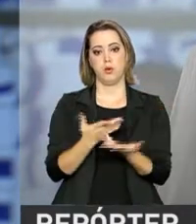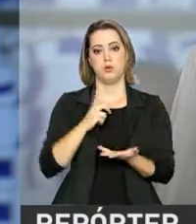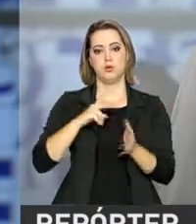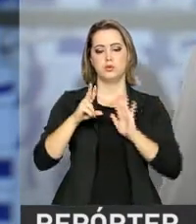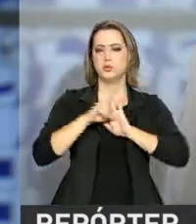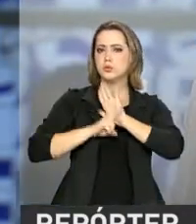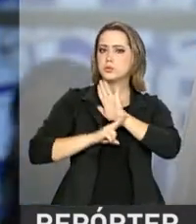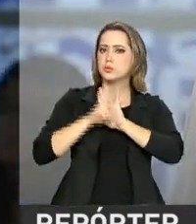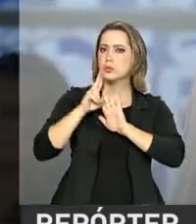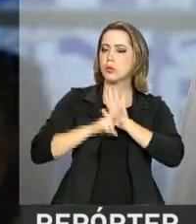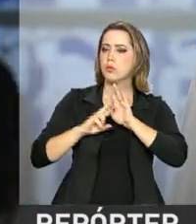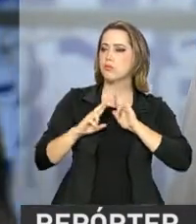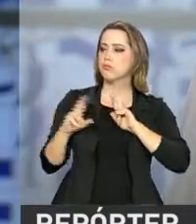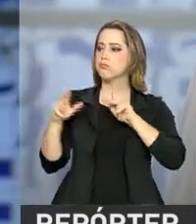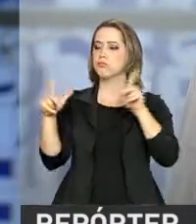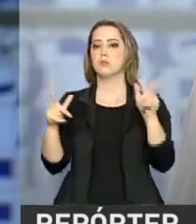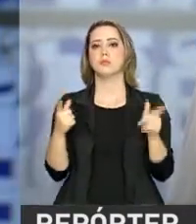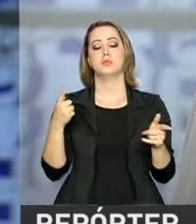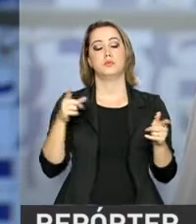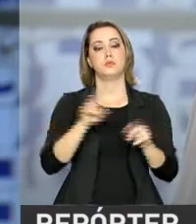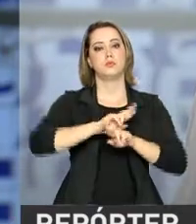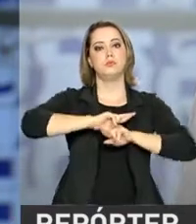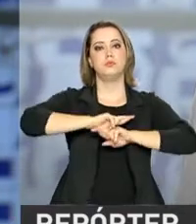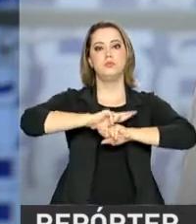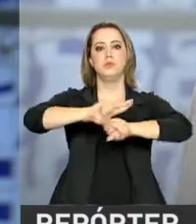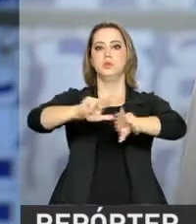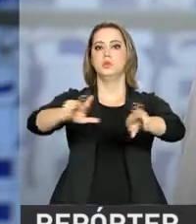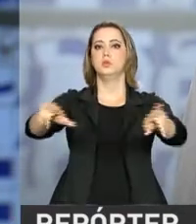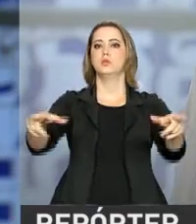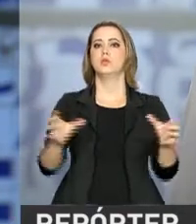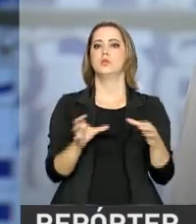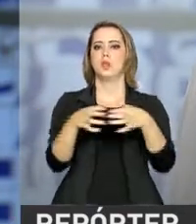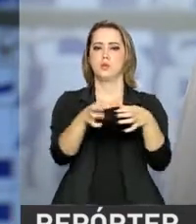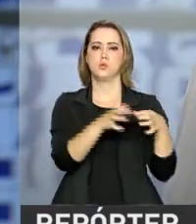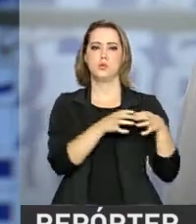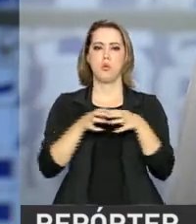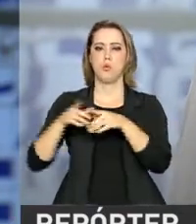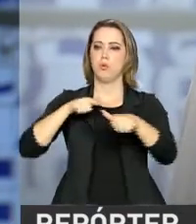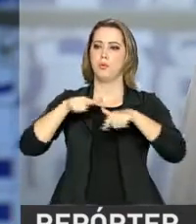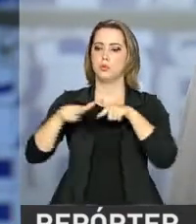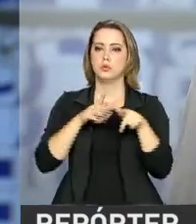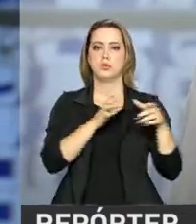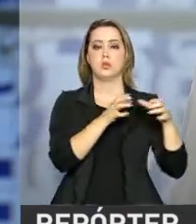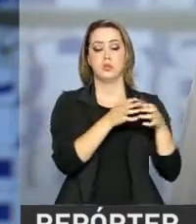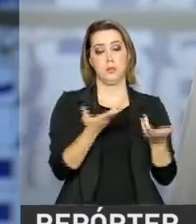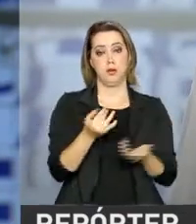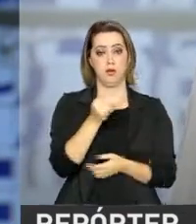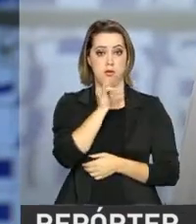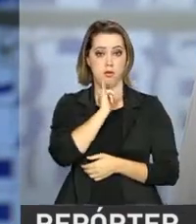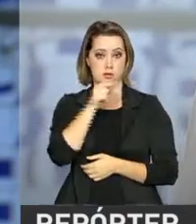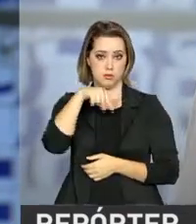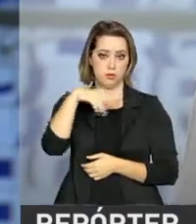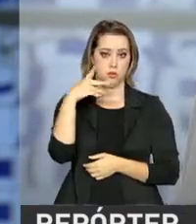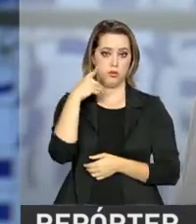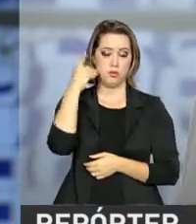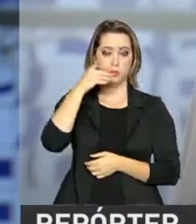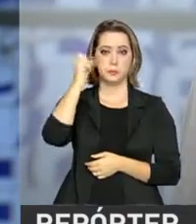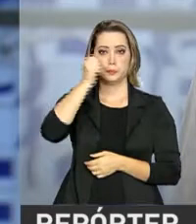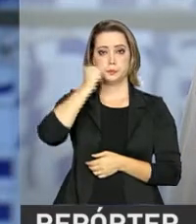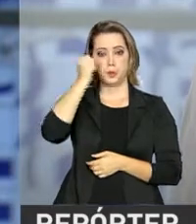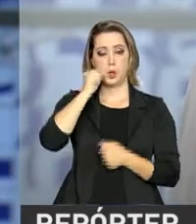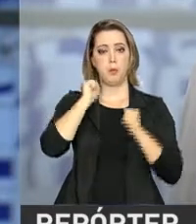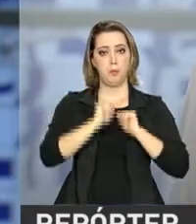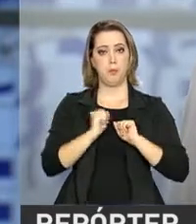regras diferenciadas para se aposentar para várias categorias nacionais no caso dos parlamentares por exemplo eles podem aderir